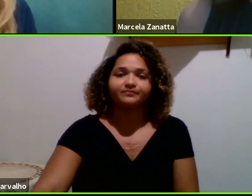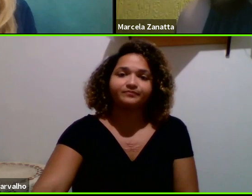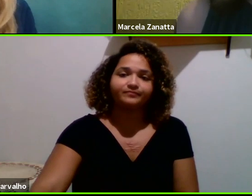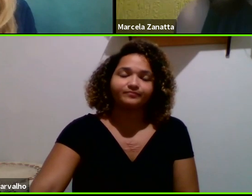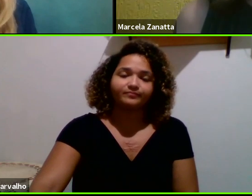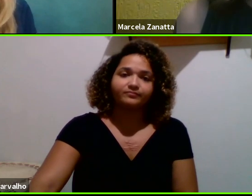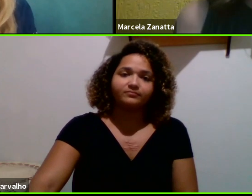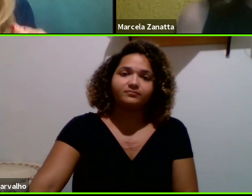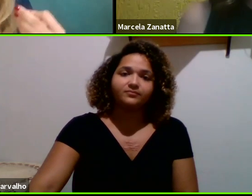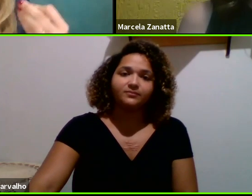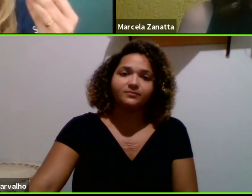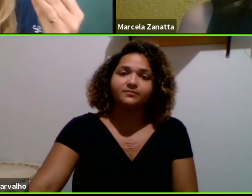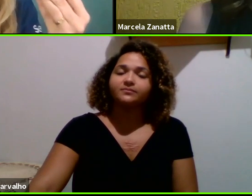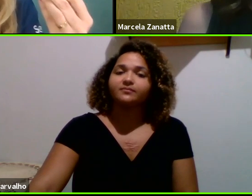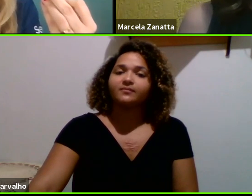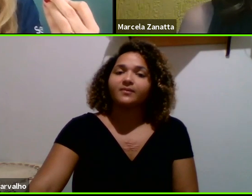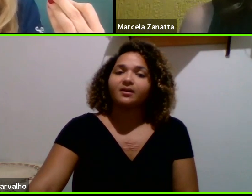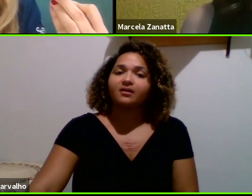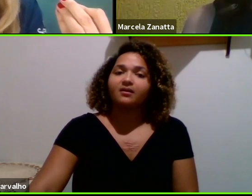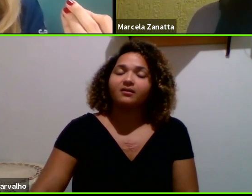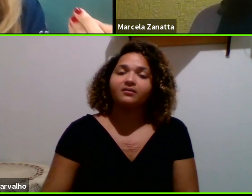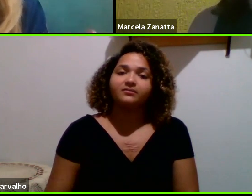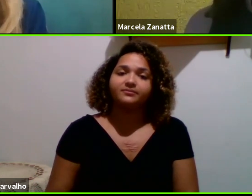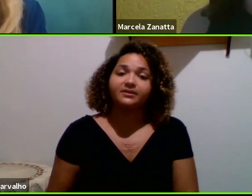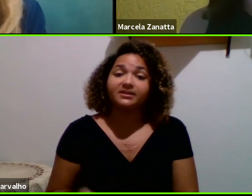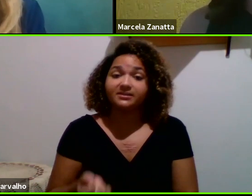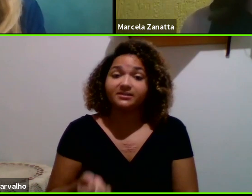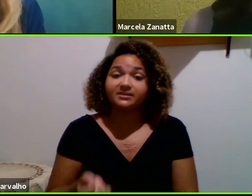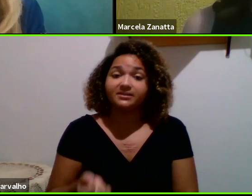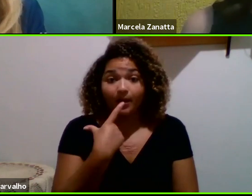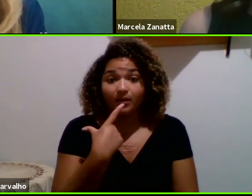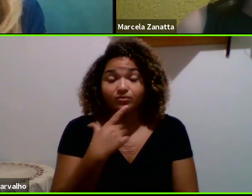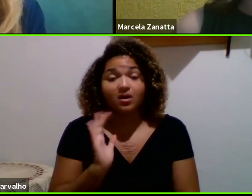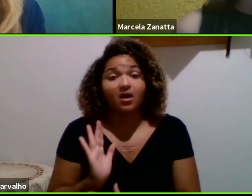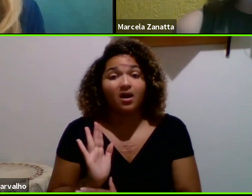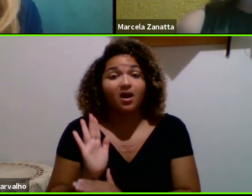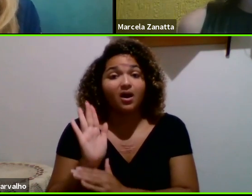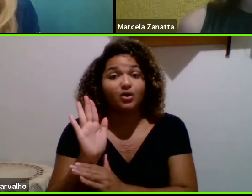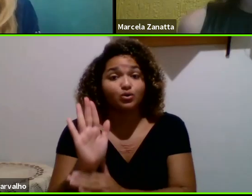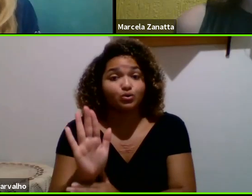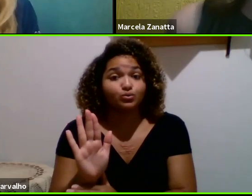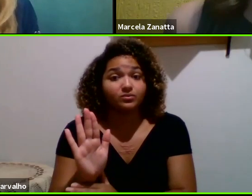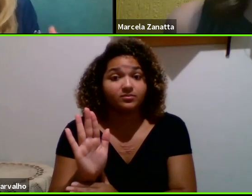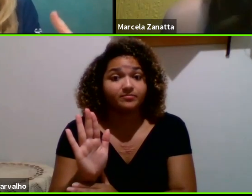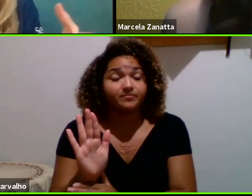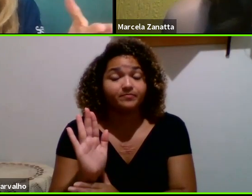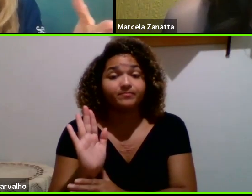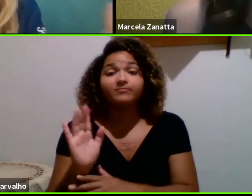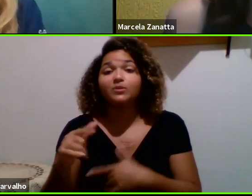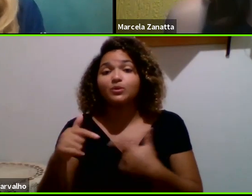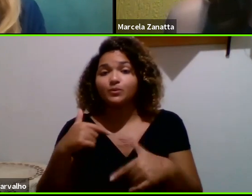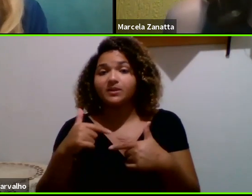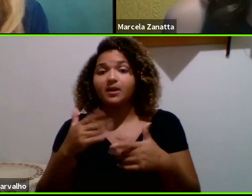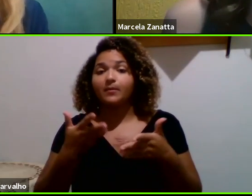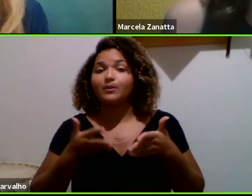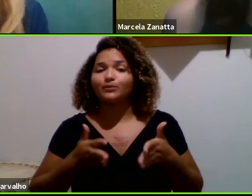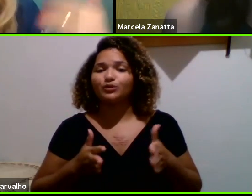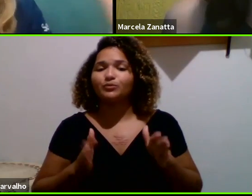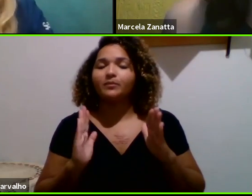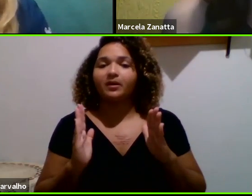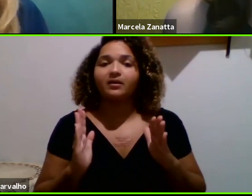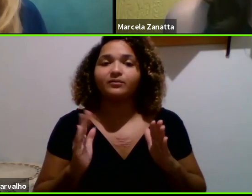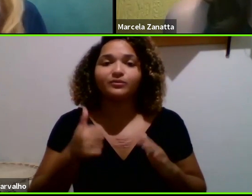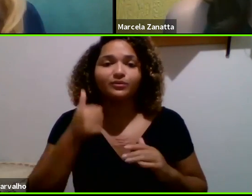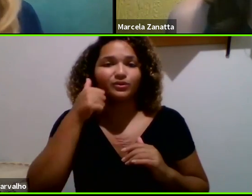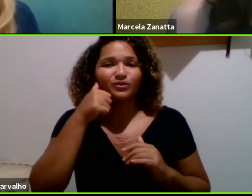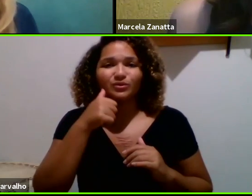A ocitocina, ela contribui com a indução de um trabalho de parto de mulheres que não